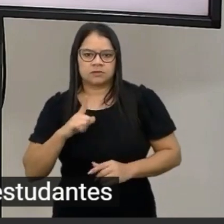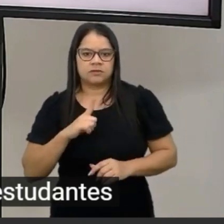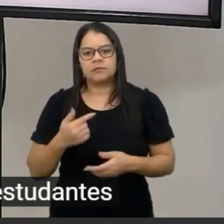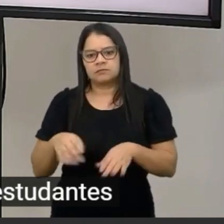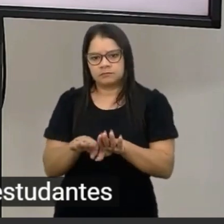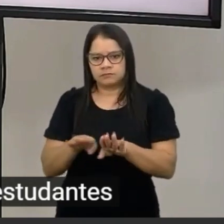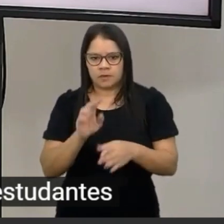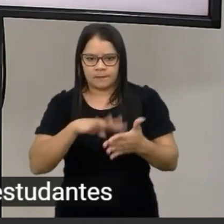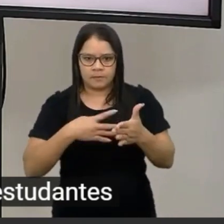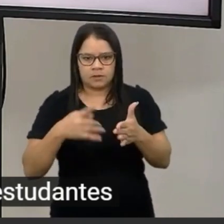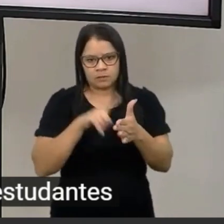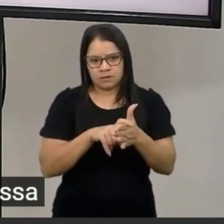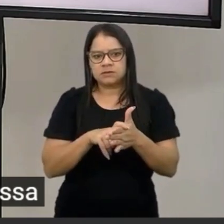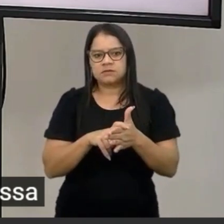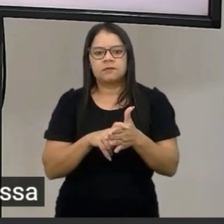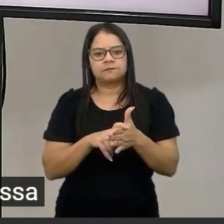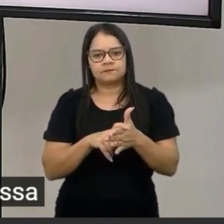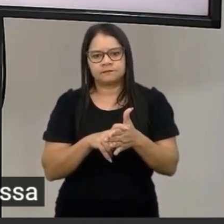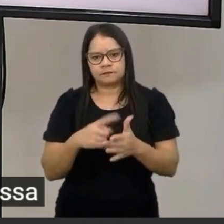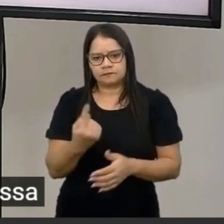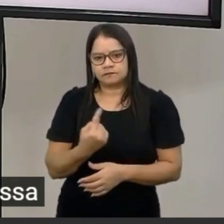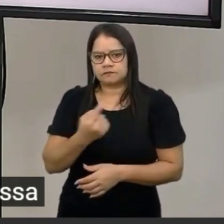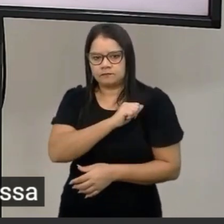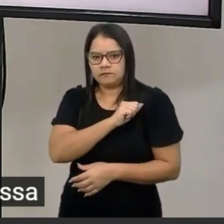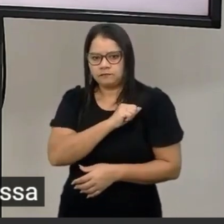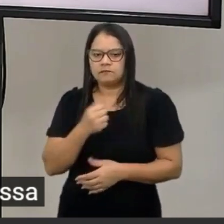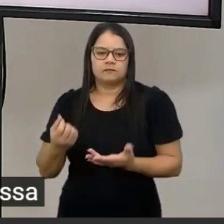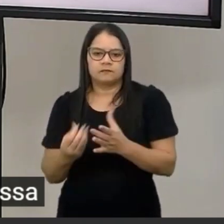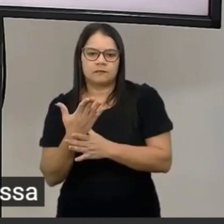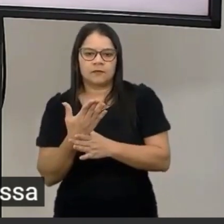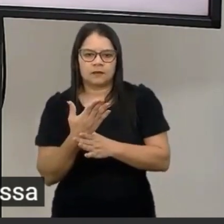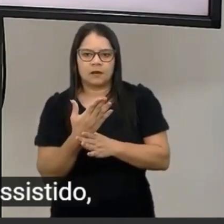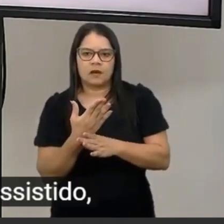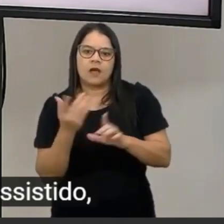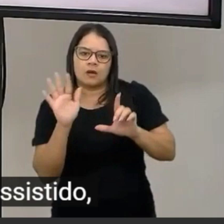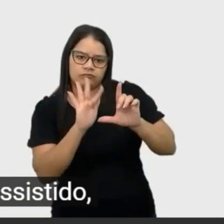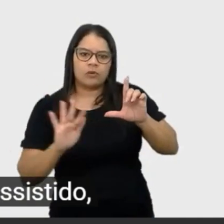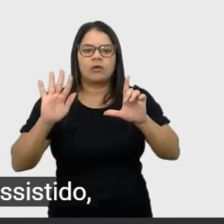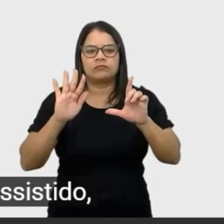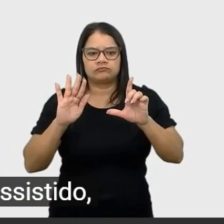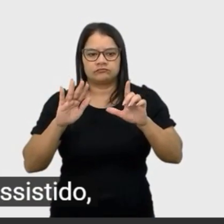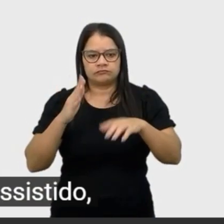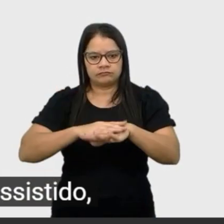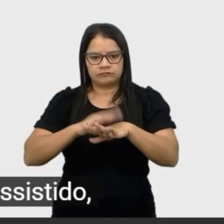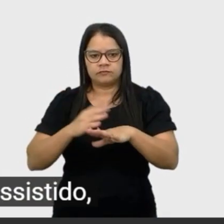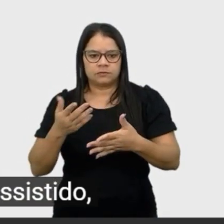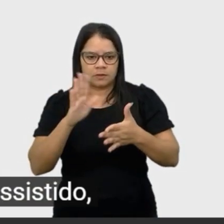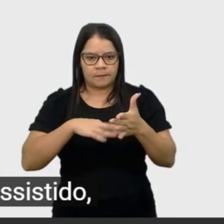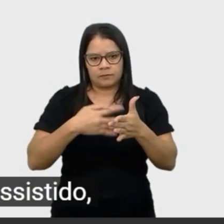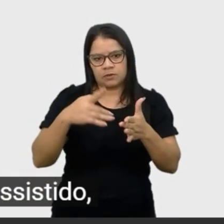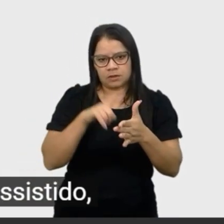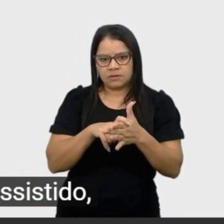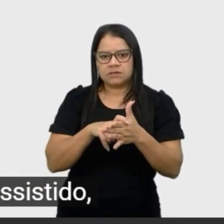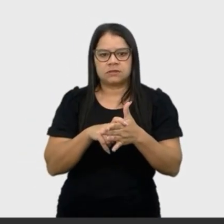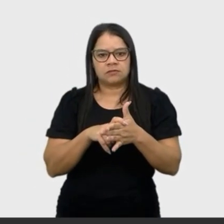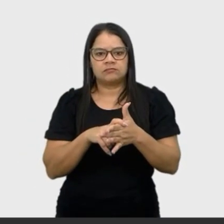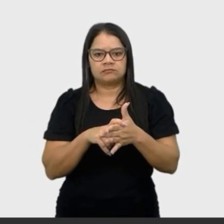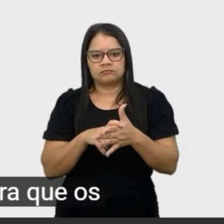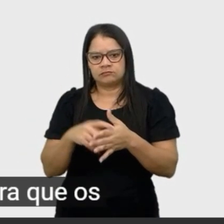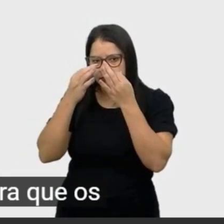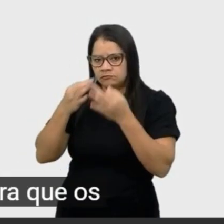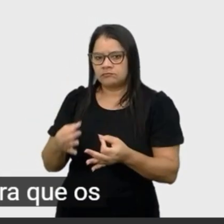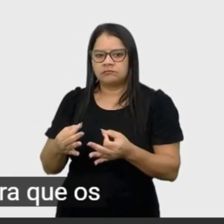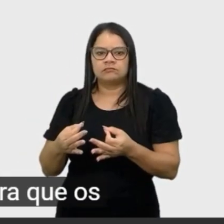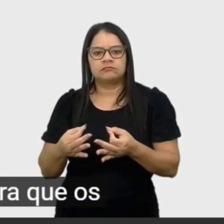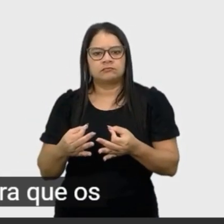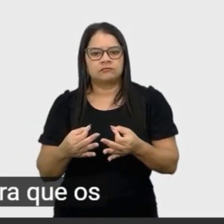prática a gente tem aí daí a programação realmente que esses estudantes vão fazer, então eles vão lá no Make Code e fazer essa programação. Então, programação por tentativa e erro